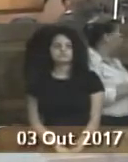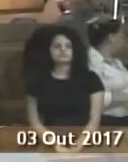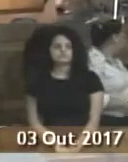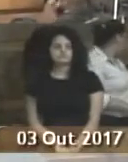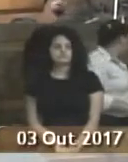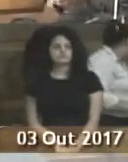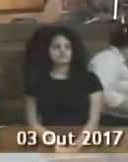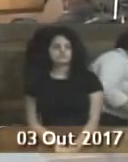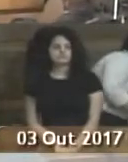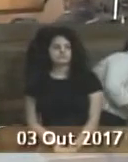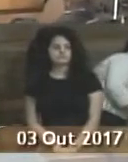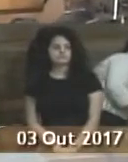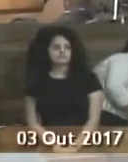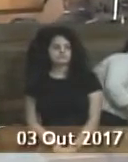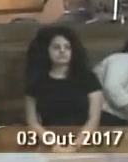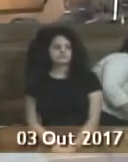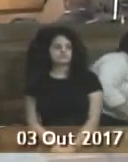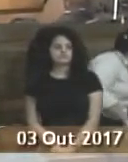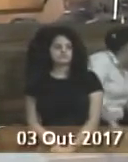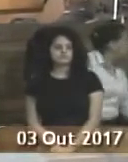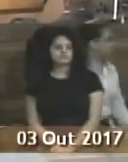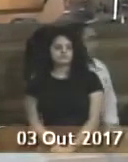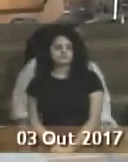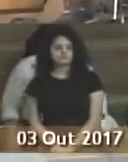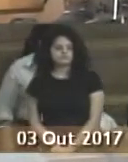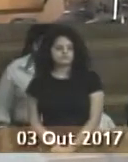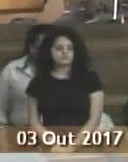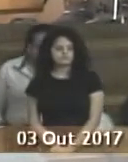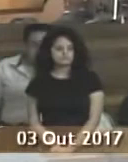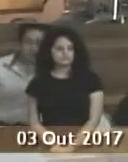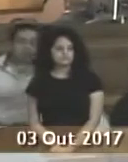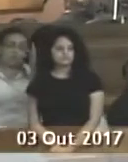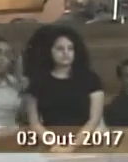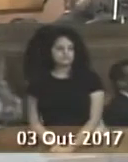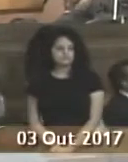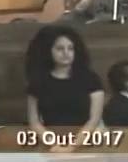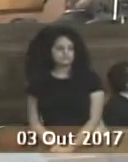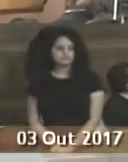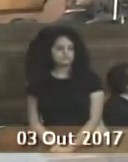Luciana Valverde, Tite Brasil.